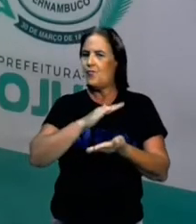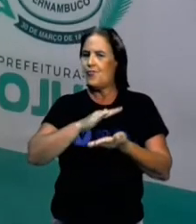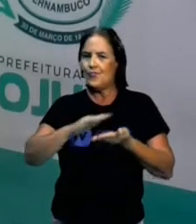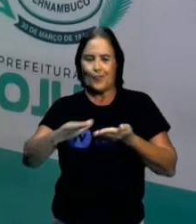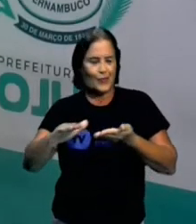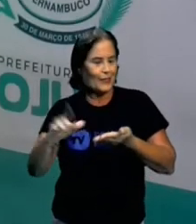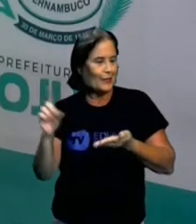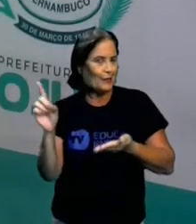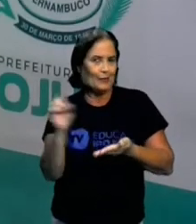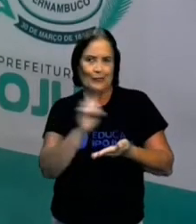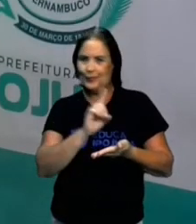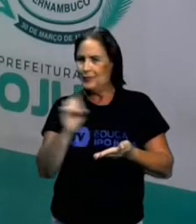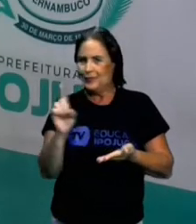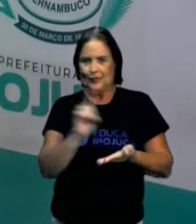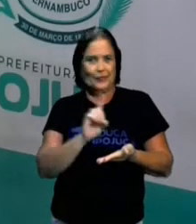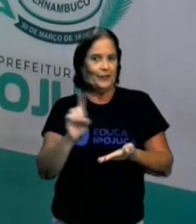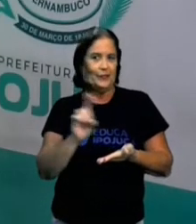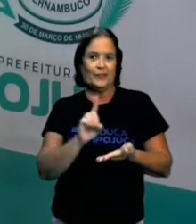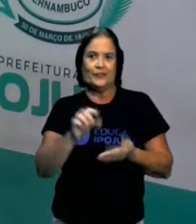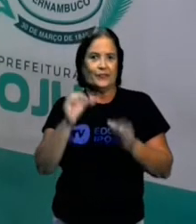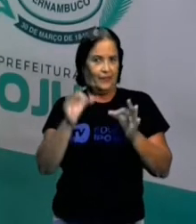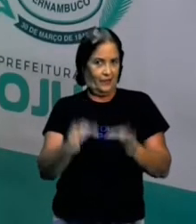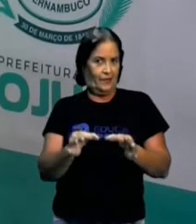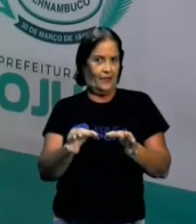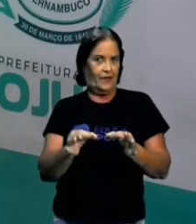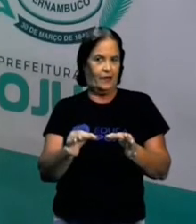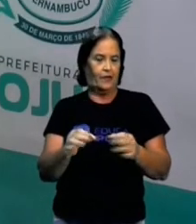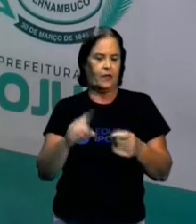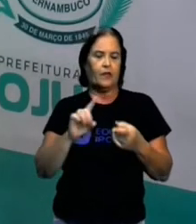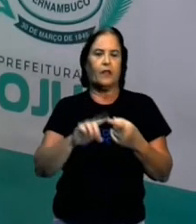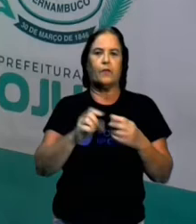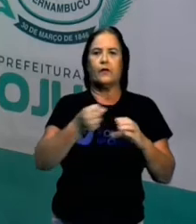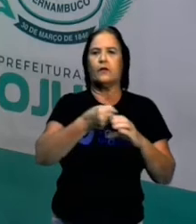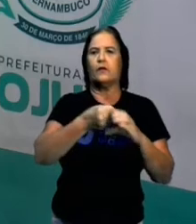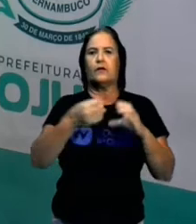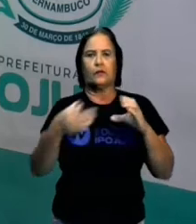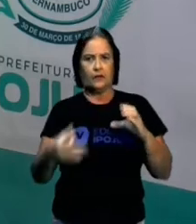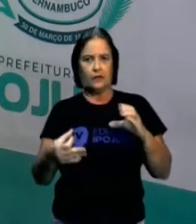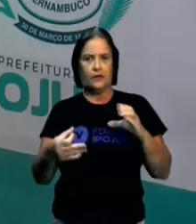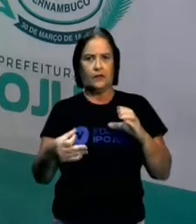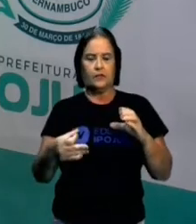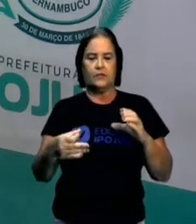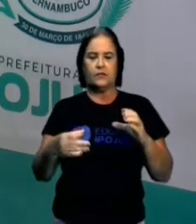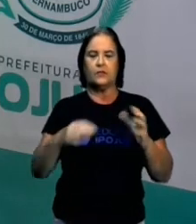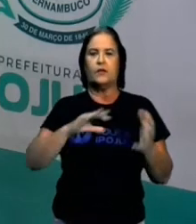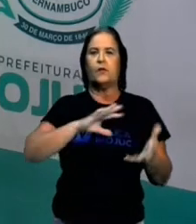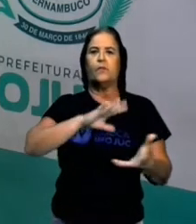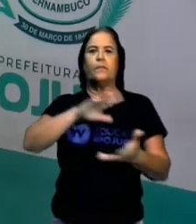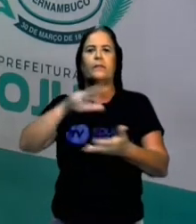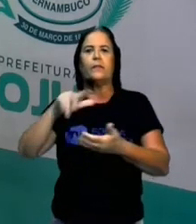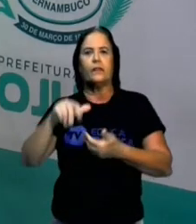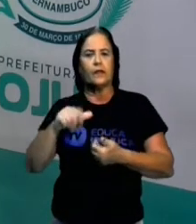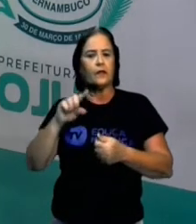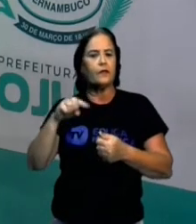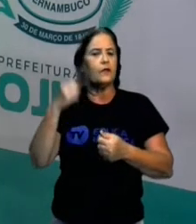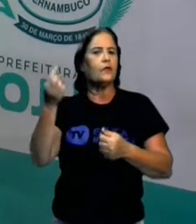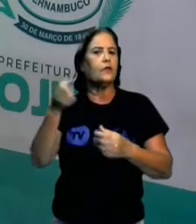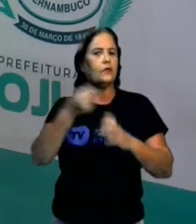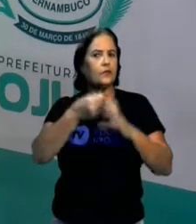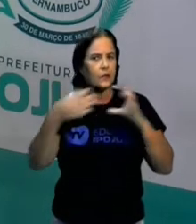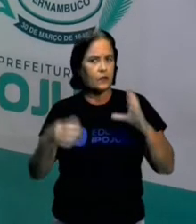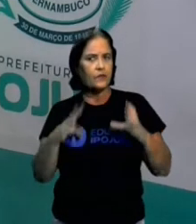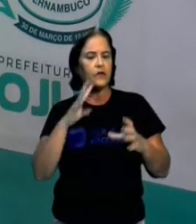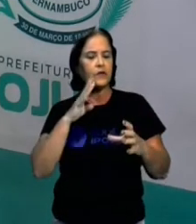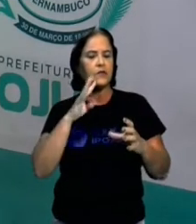plana, certo? Além dessa característica, a Terra tem outras que a gente vai conhecer a